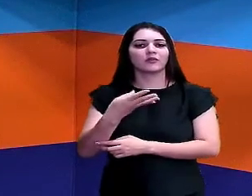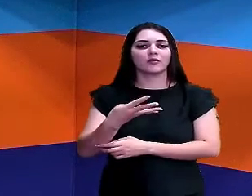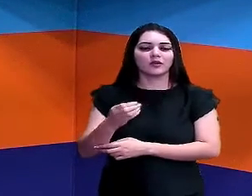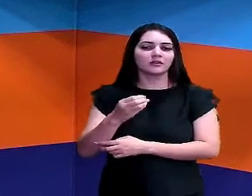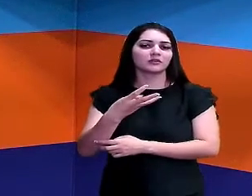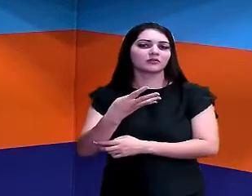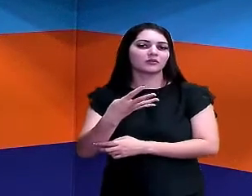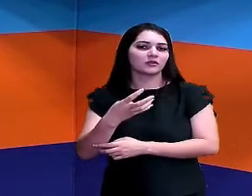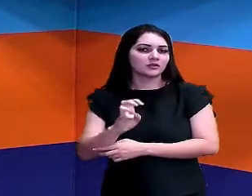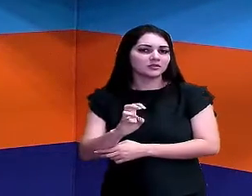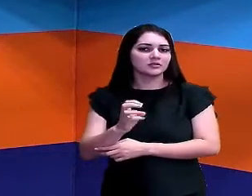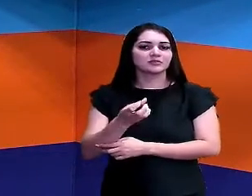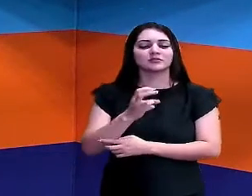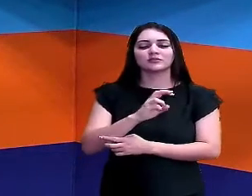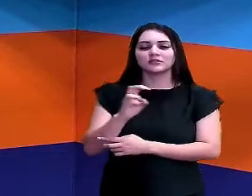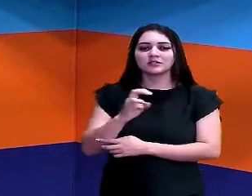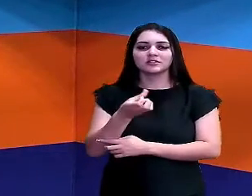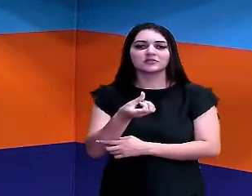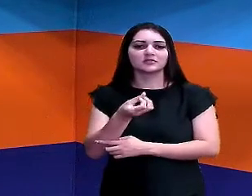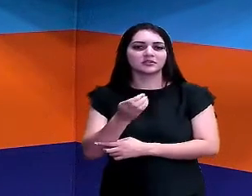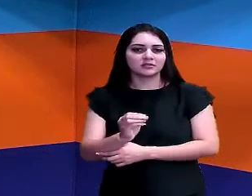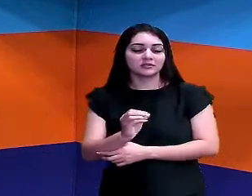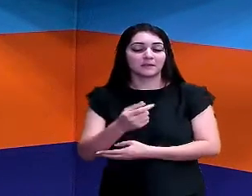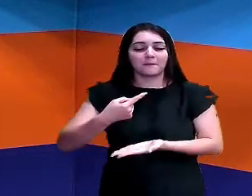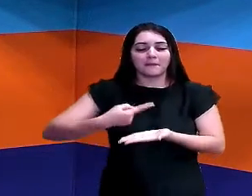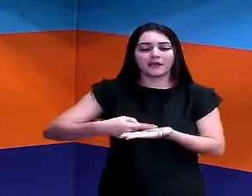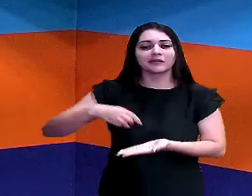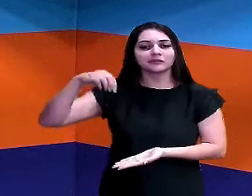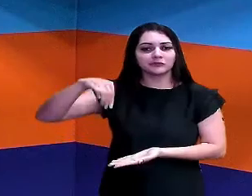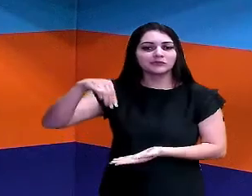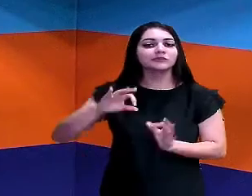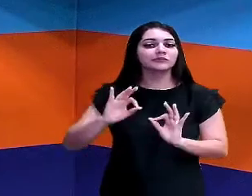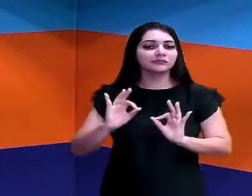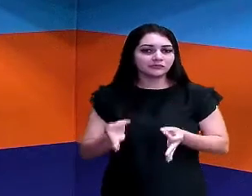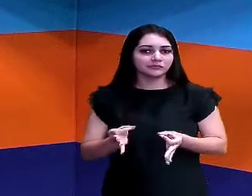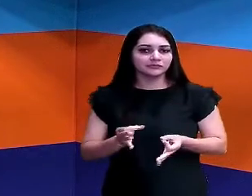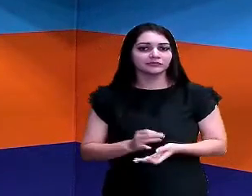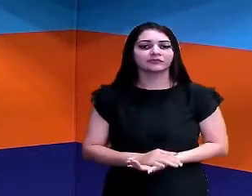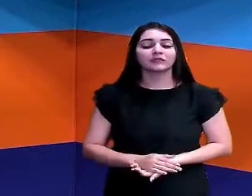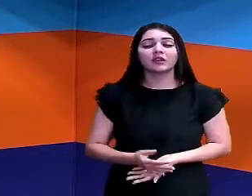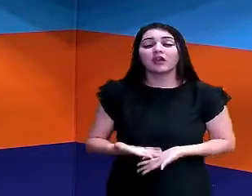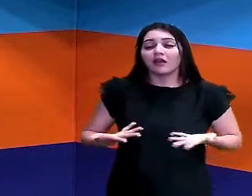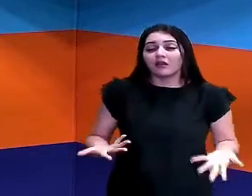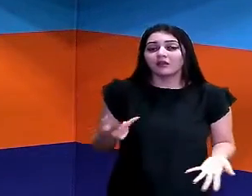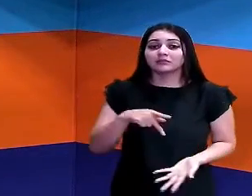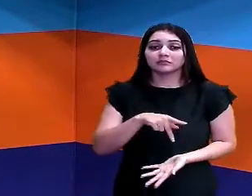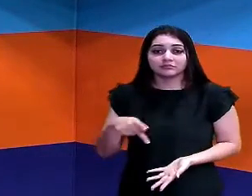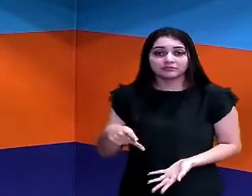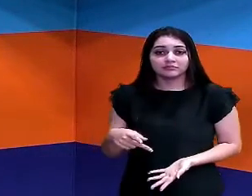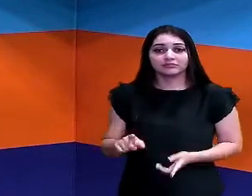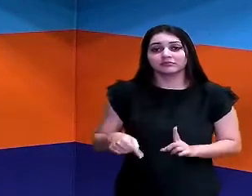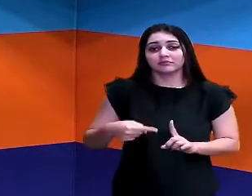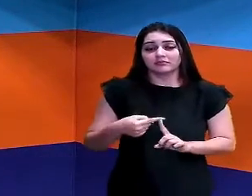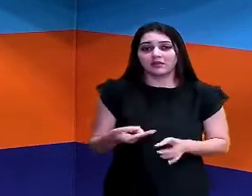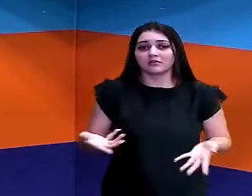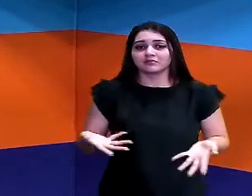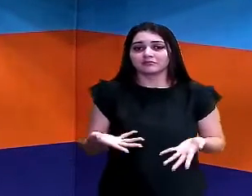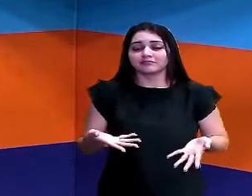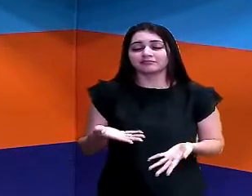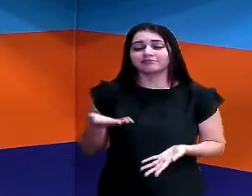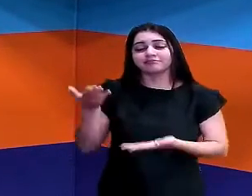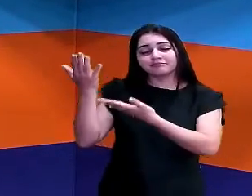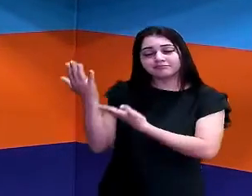55, 60, marcando os minutos, tá certo? Ah, professora, mas